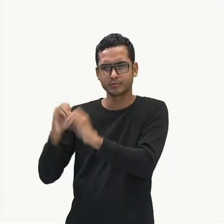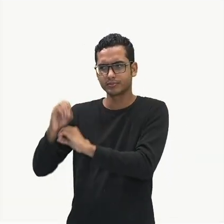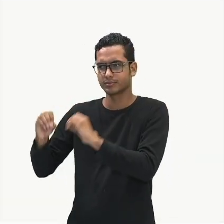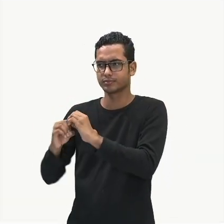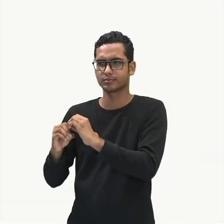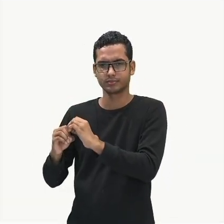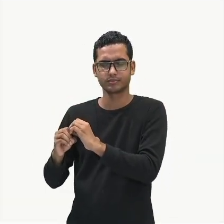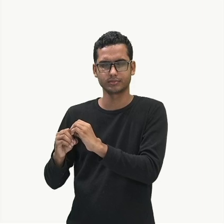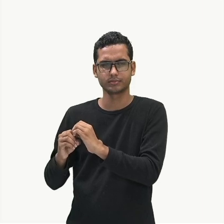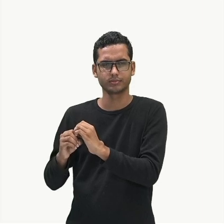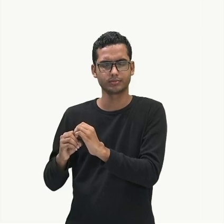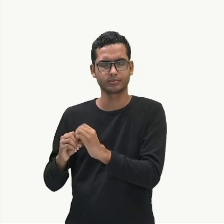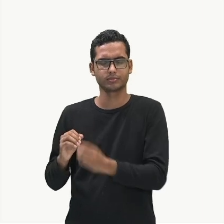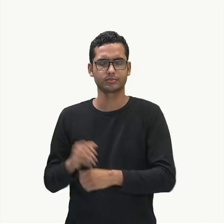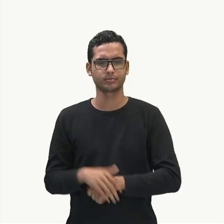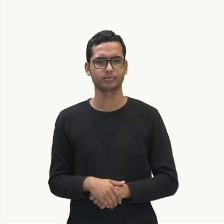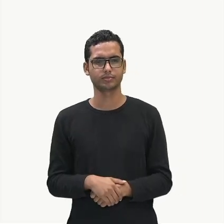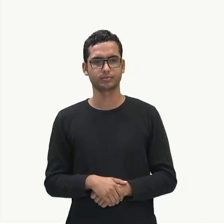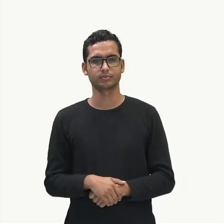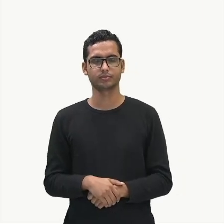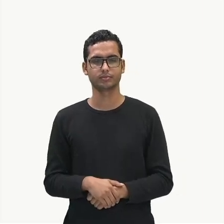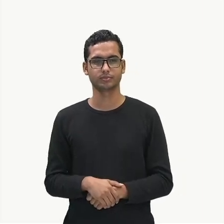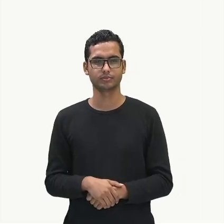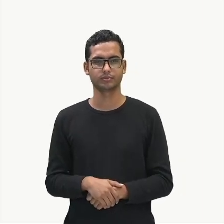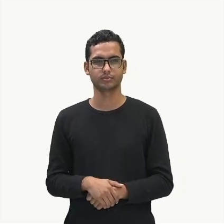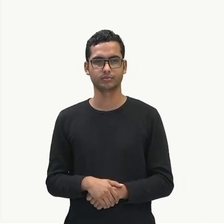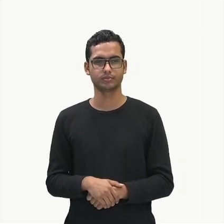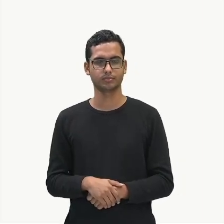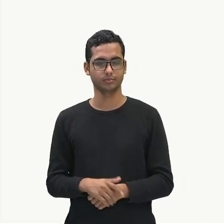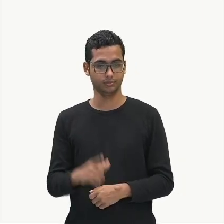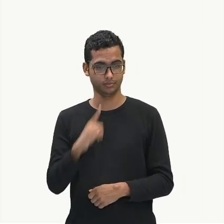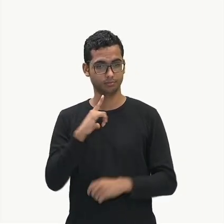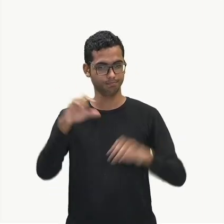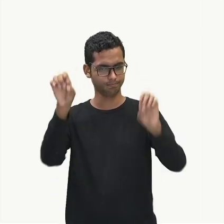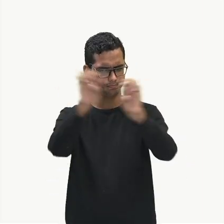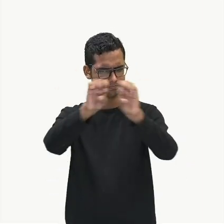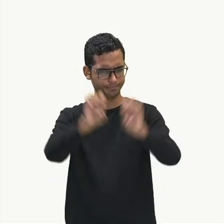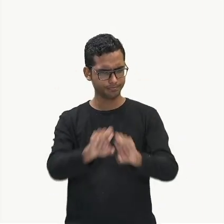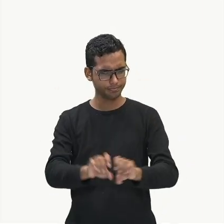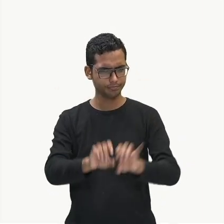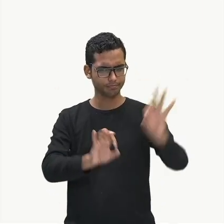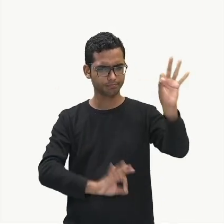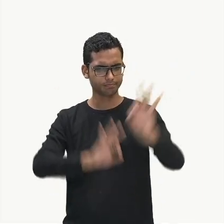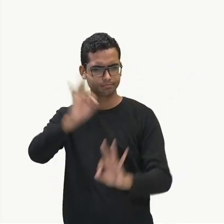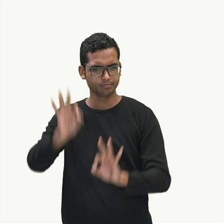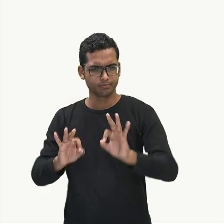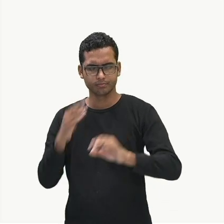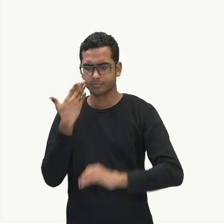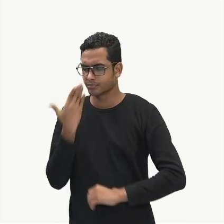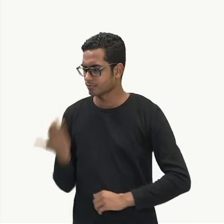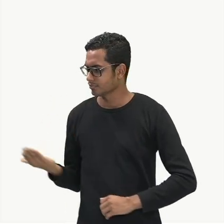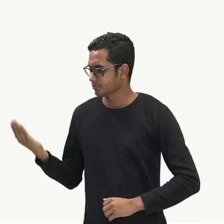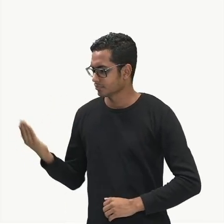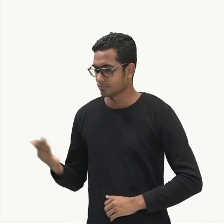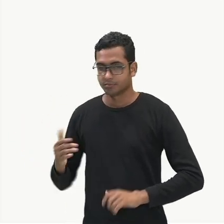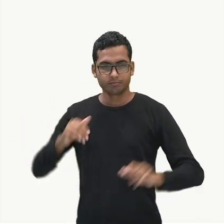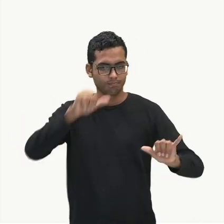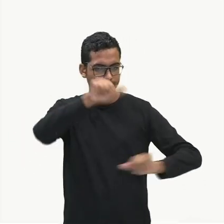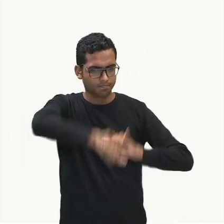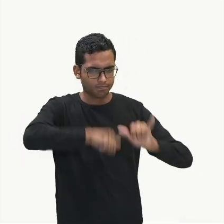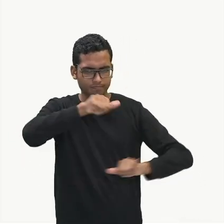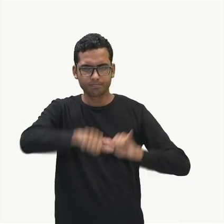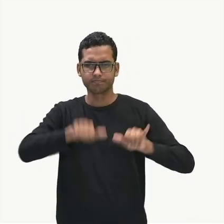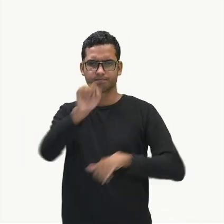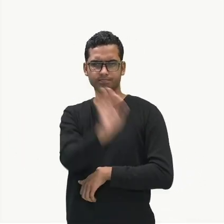ela é favorável, né? A gente está vendo aí um esquema, né? Tem um esquema aí, tem uma reação